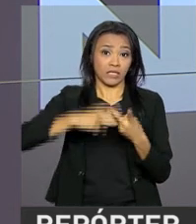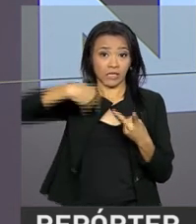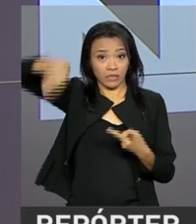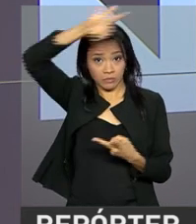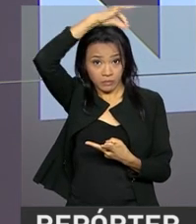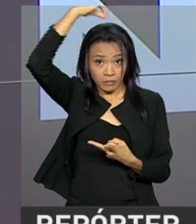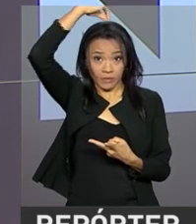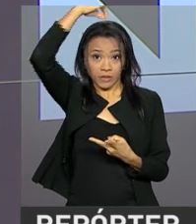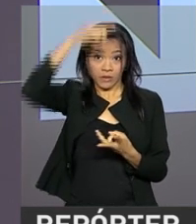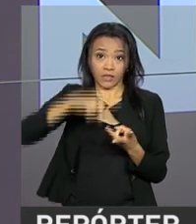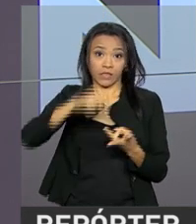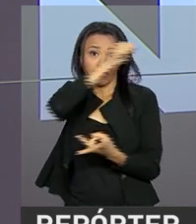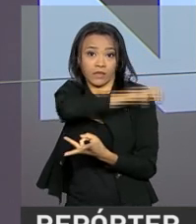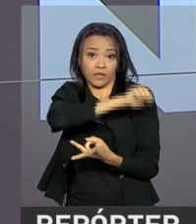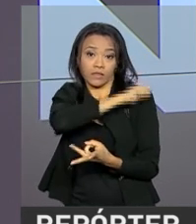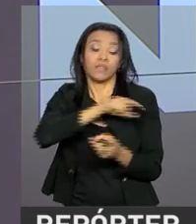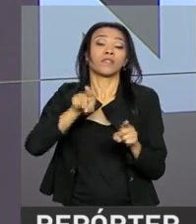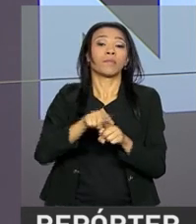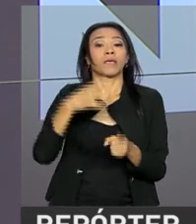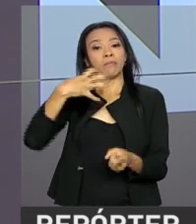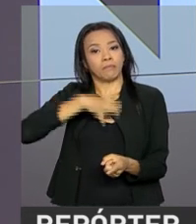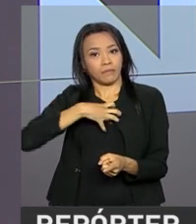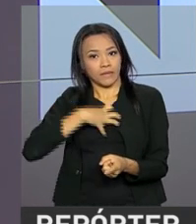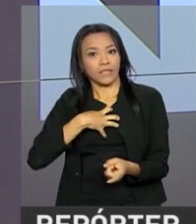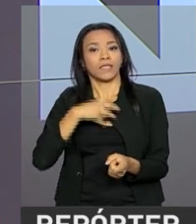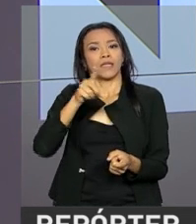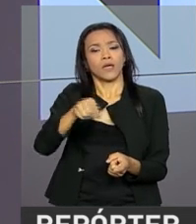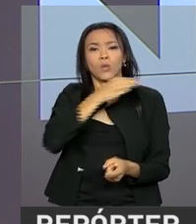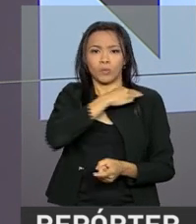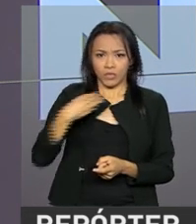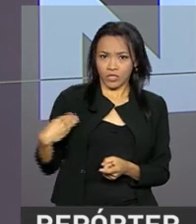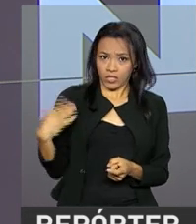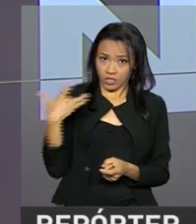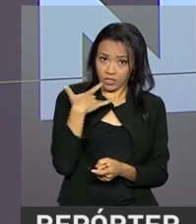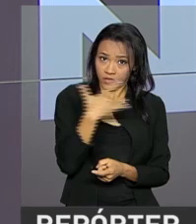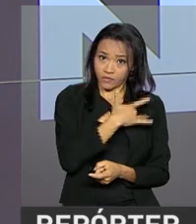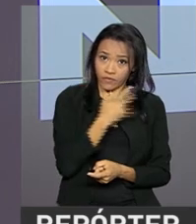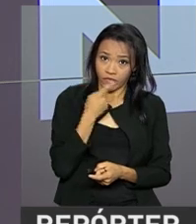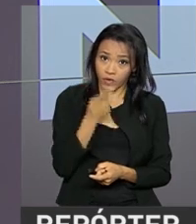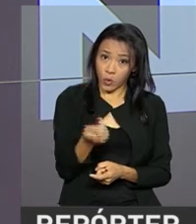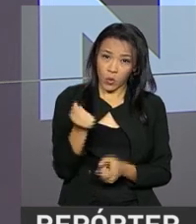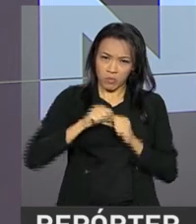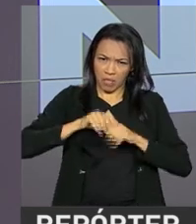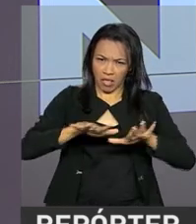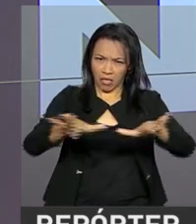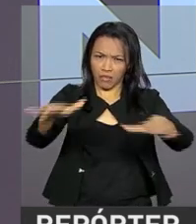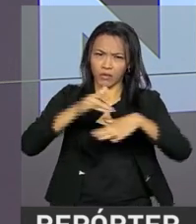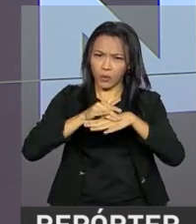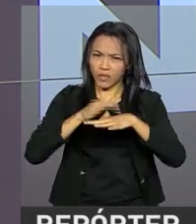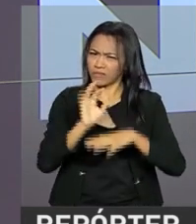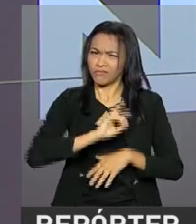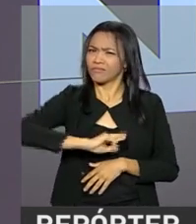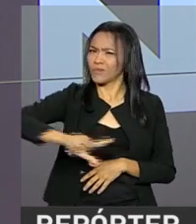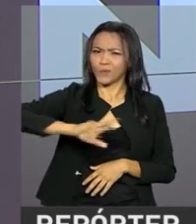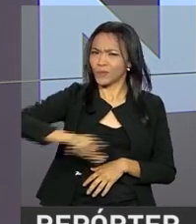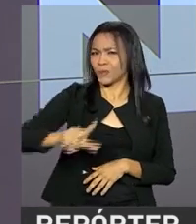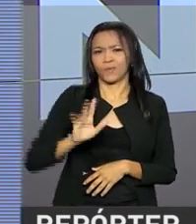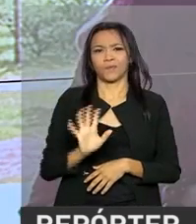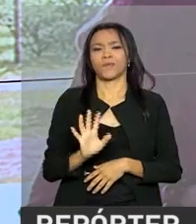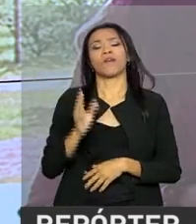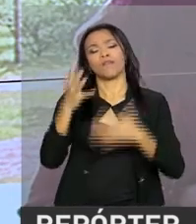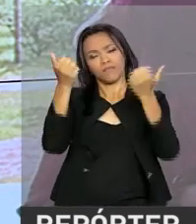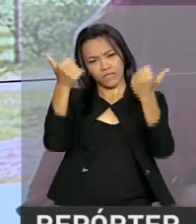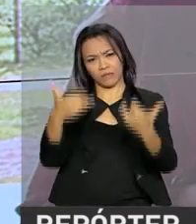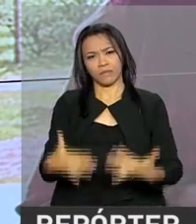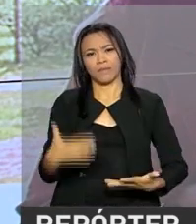e Bahia. O ministro da Saúde, Ricardo Barros, destacou que não há uma epidemia da doença. Vamos então saber os detalhes ao vivo